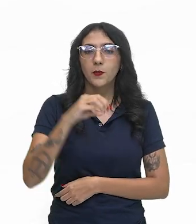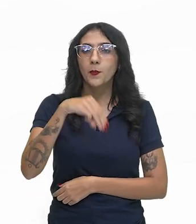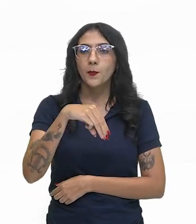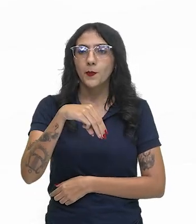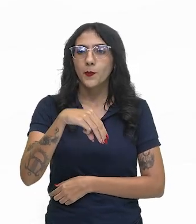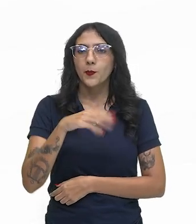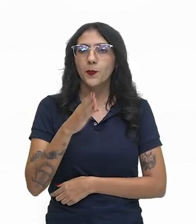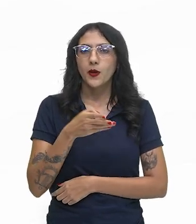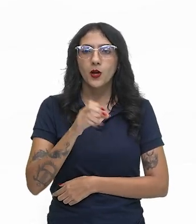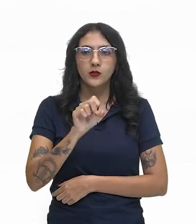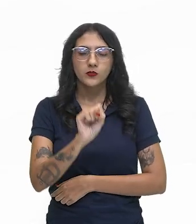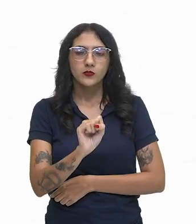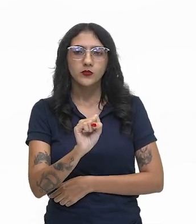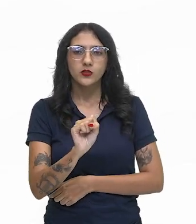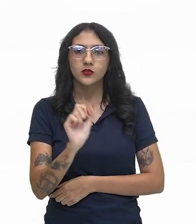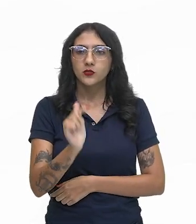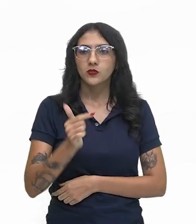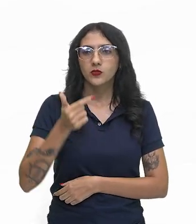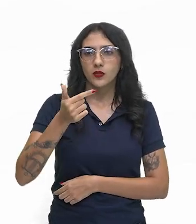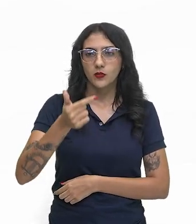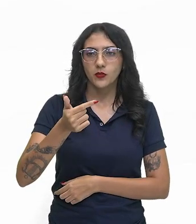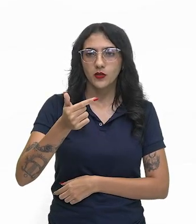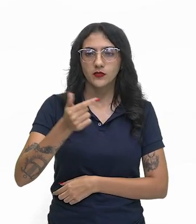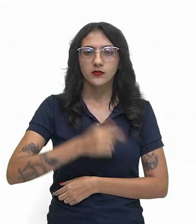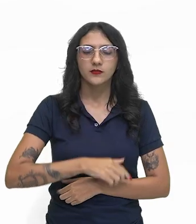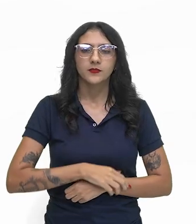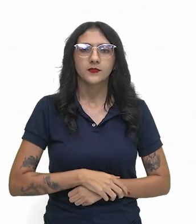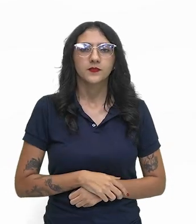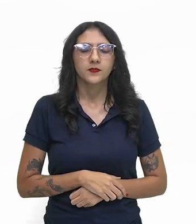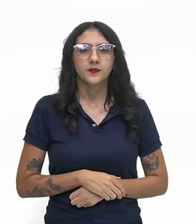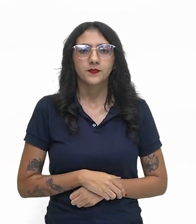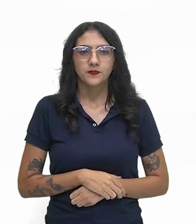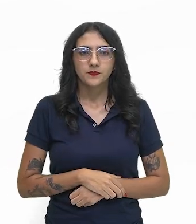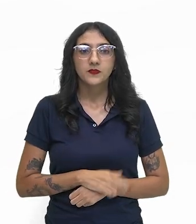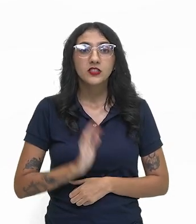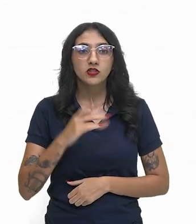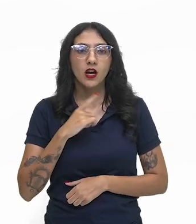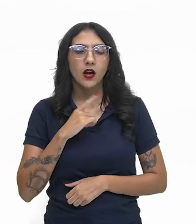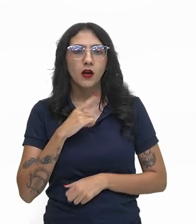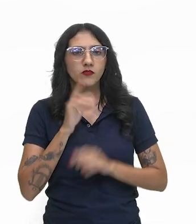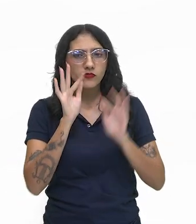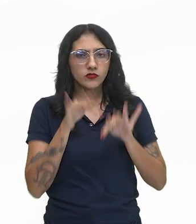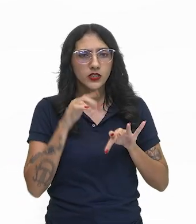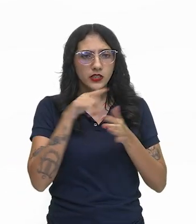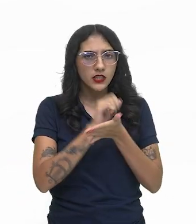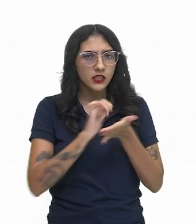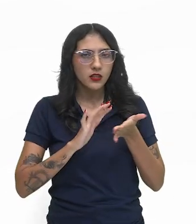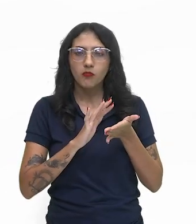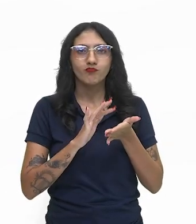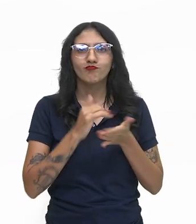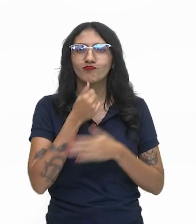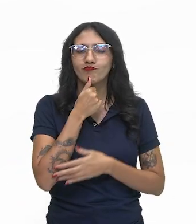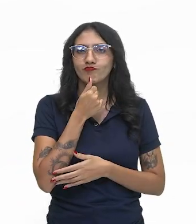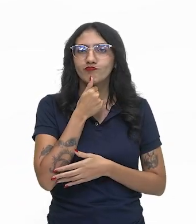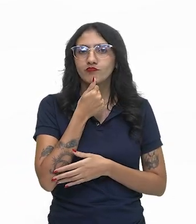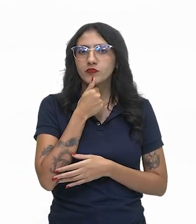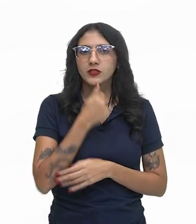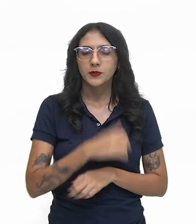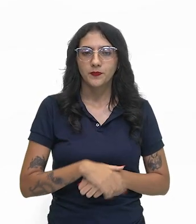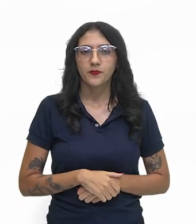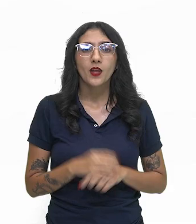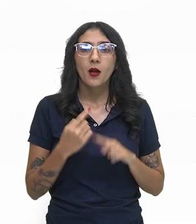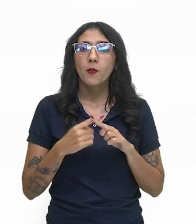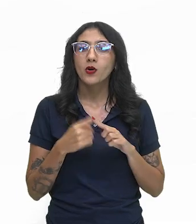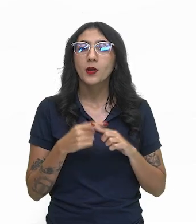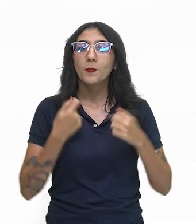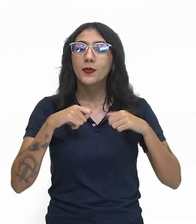15 metros por segundo ao quadrado. Terminei a questão, pessoal? Não terminei. Por que não terminei? Porque